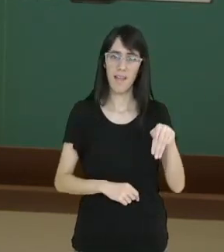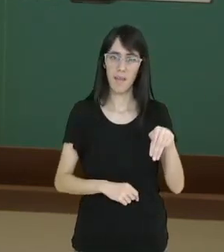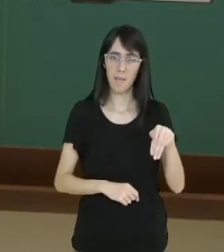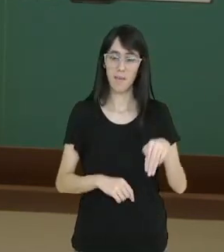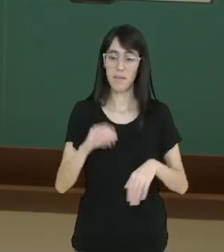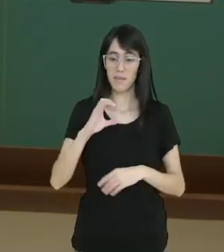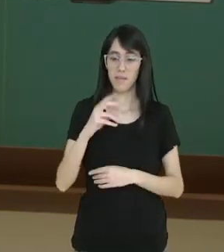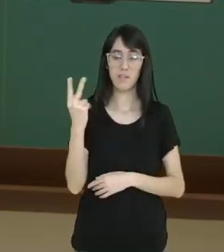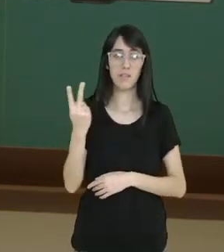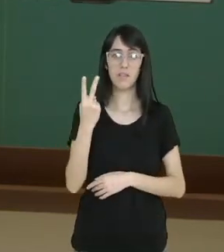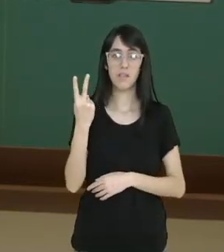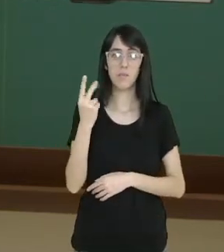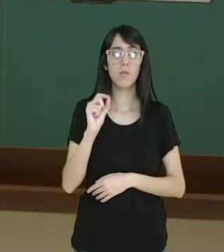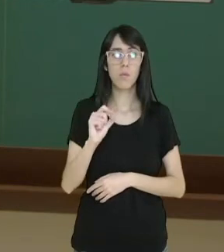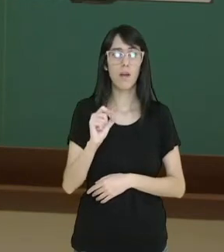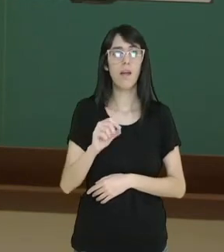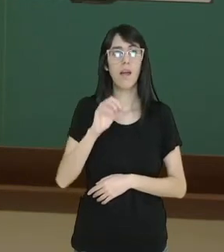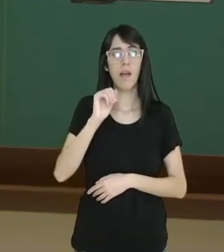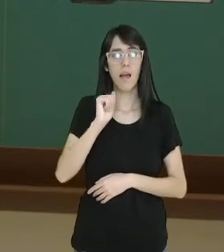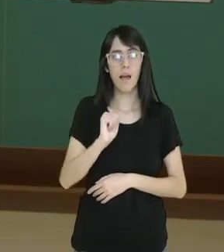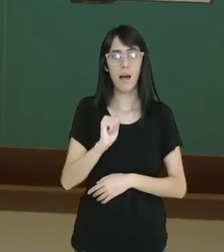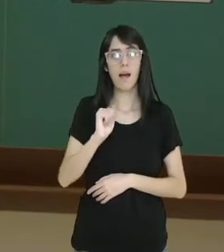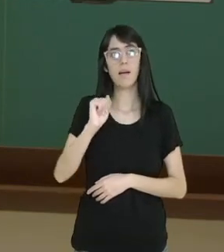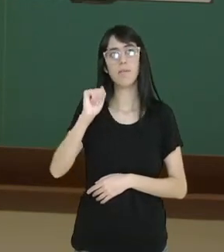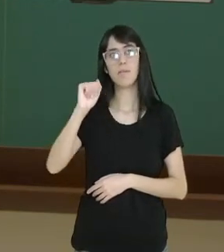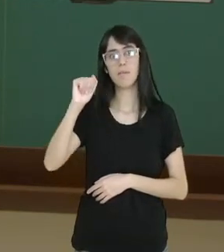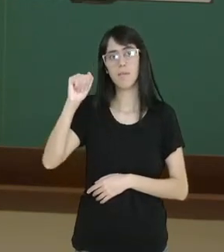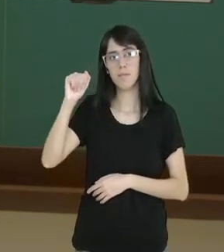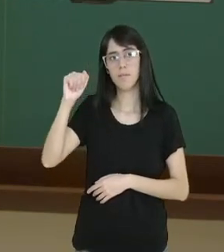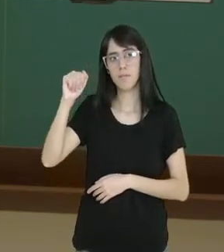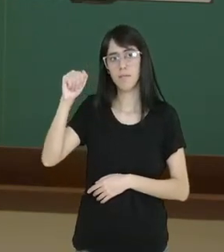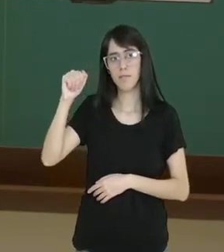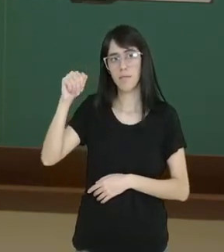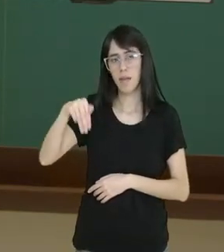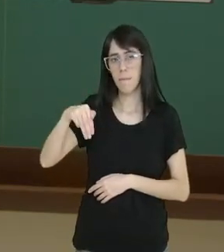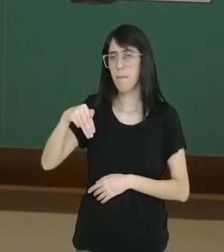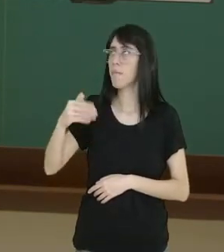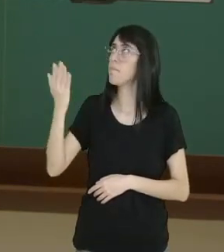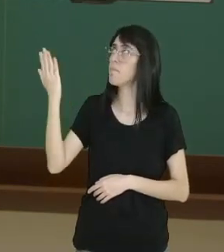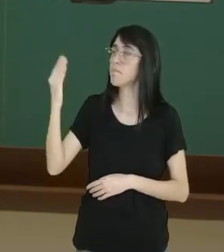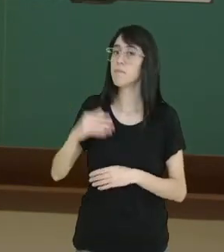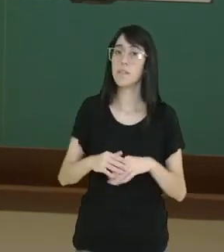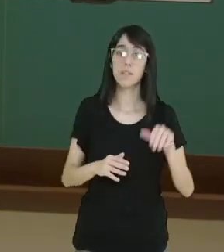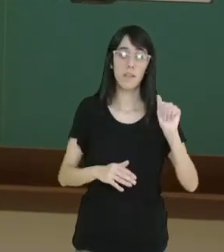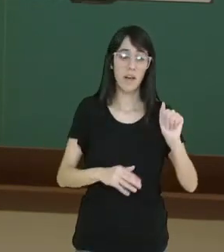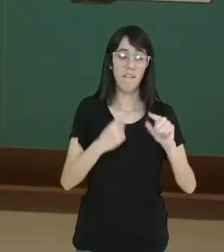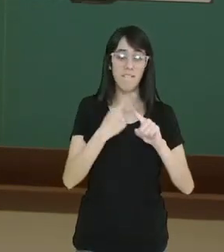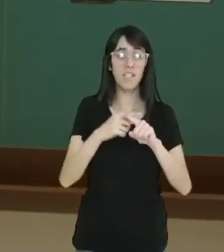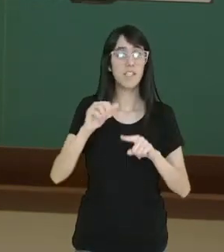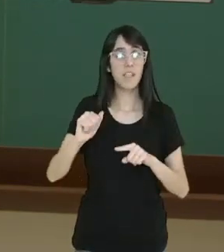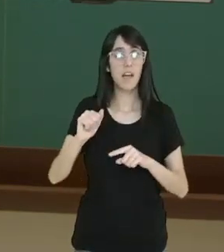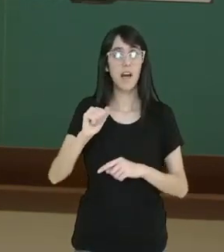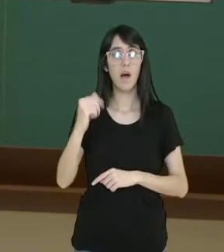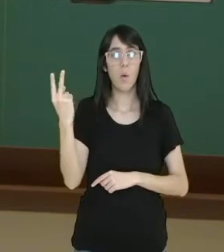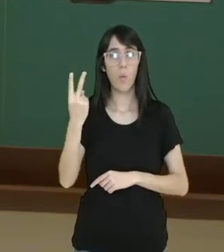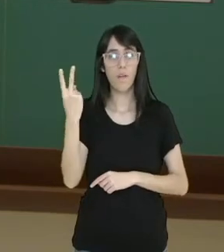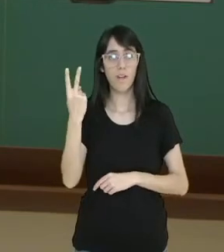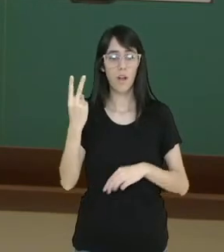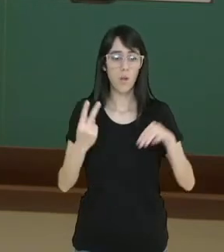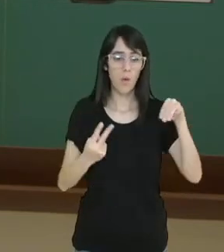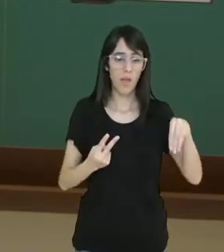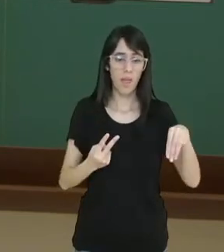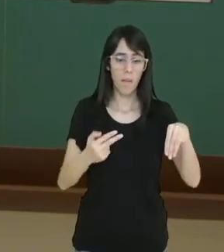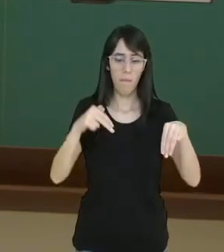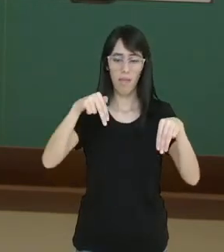quadrado, AN, ok? E agora, o que nós temos? A vezes A ao quadrado, M vezes